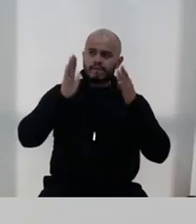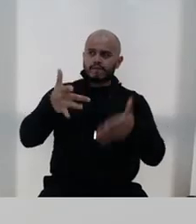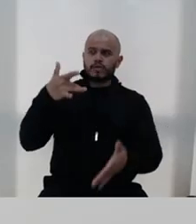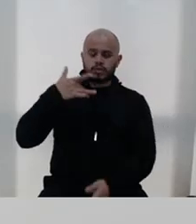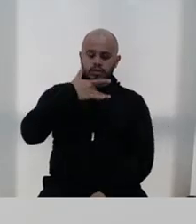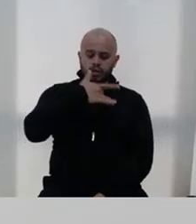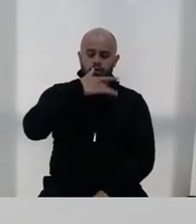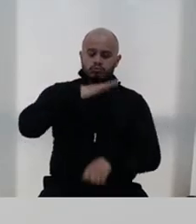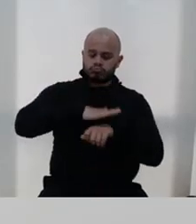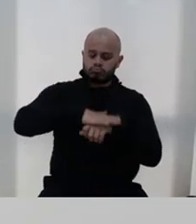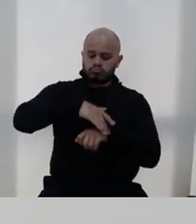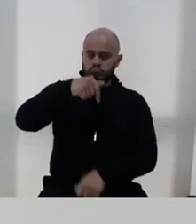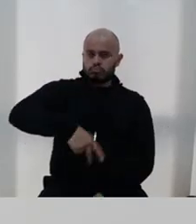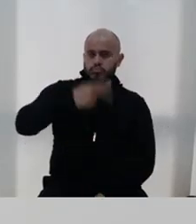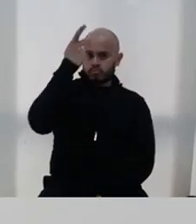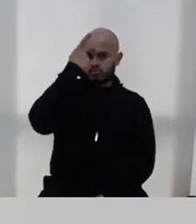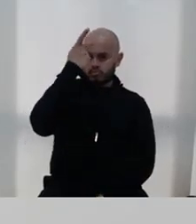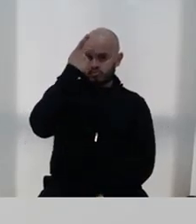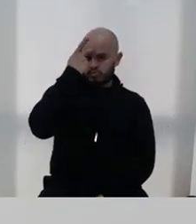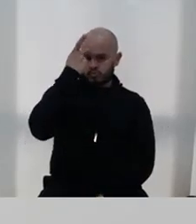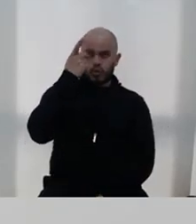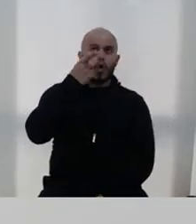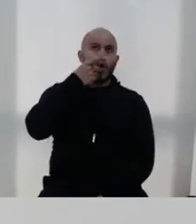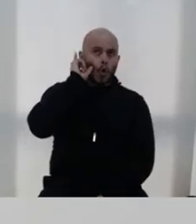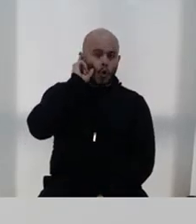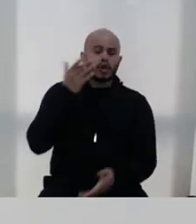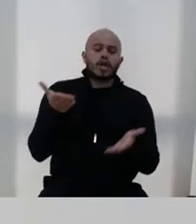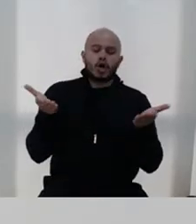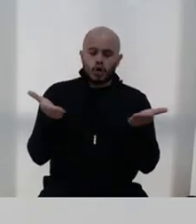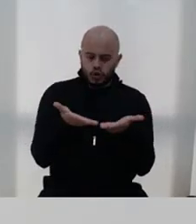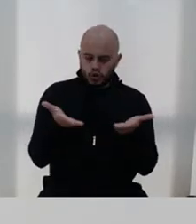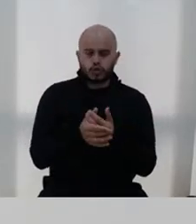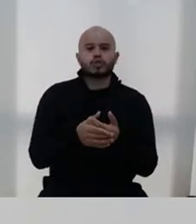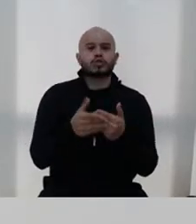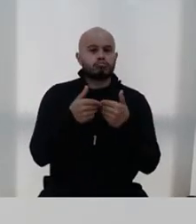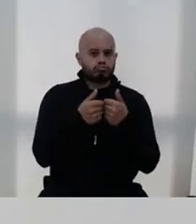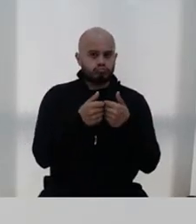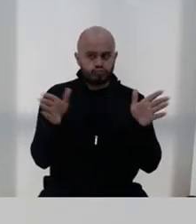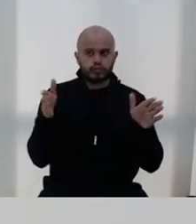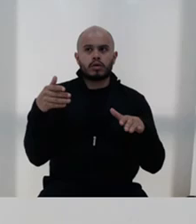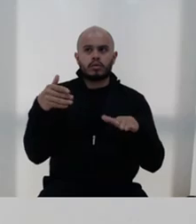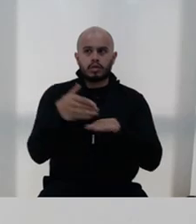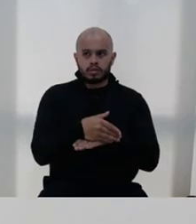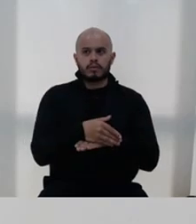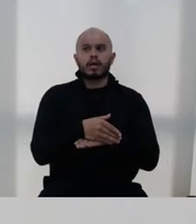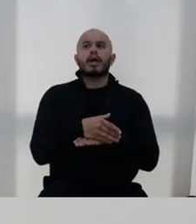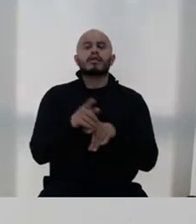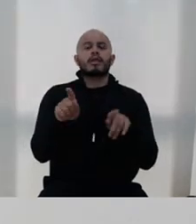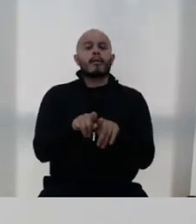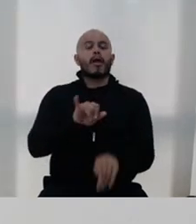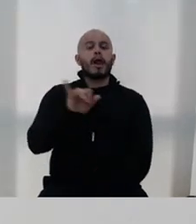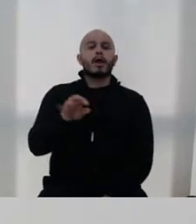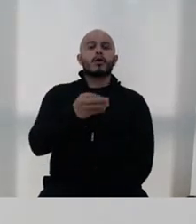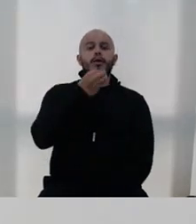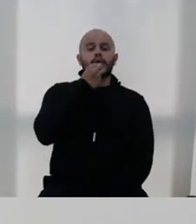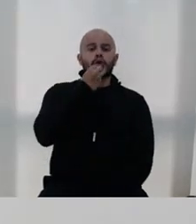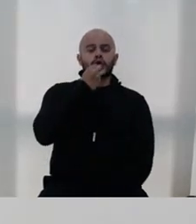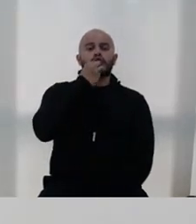aqui em São Paulo, na data de ontem e hoje. Participei da abertura e no período da tarde tive a oportunidade